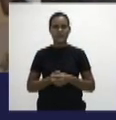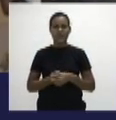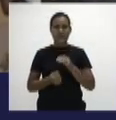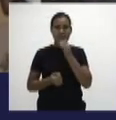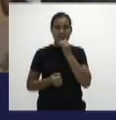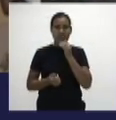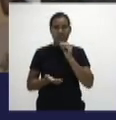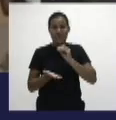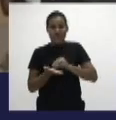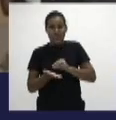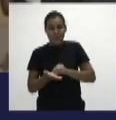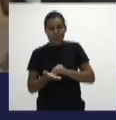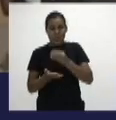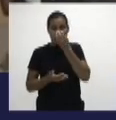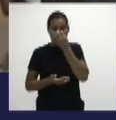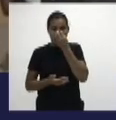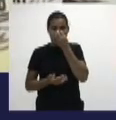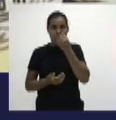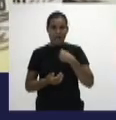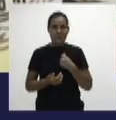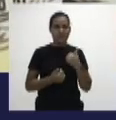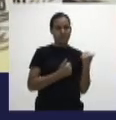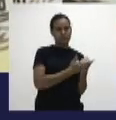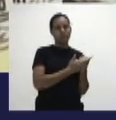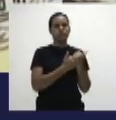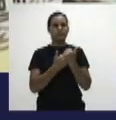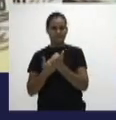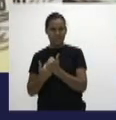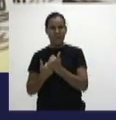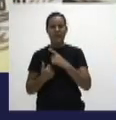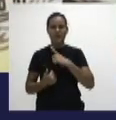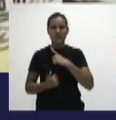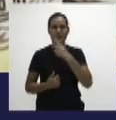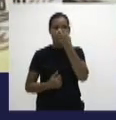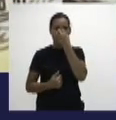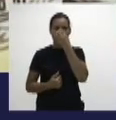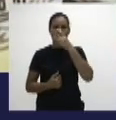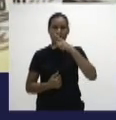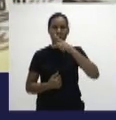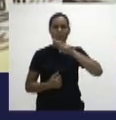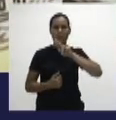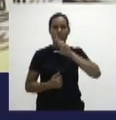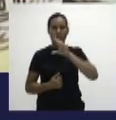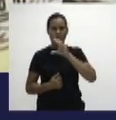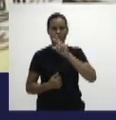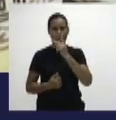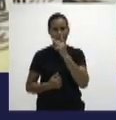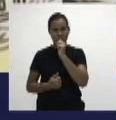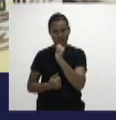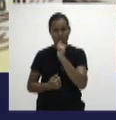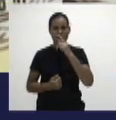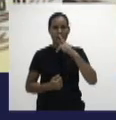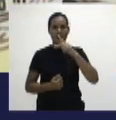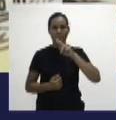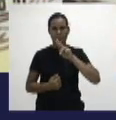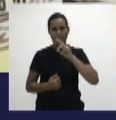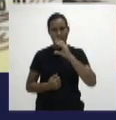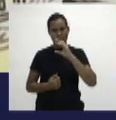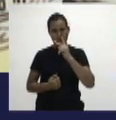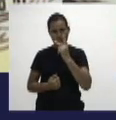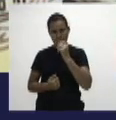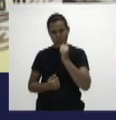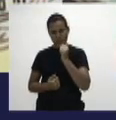coisa assim uma coisa que até você comentou Ah faltou o palhaço justamente era na época do palhaço puxa puxa e aí